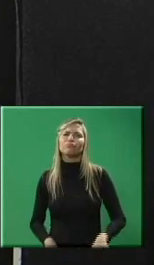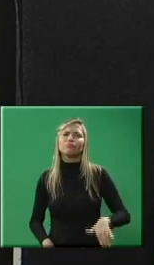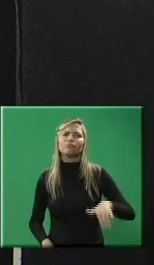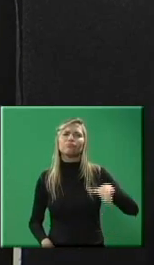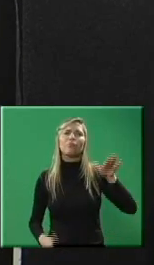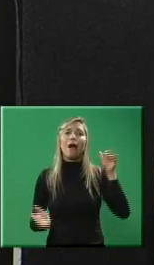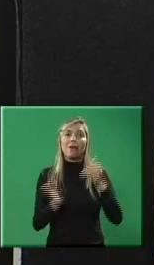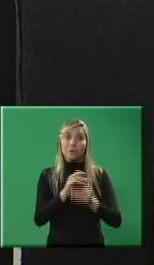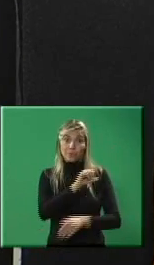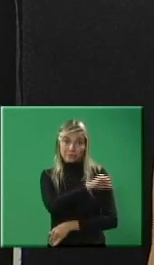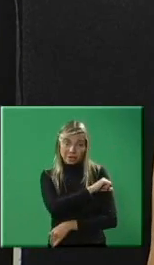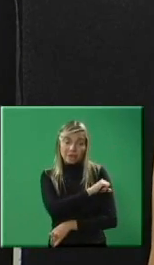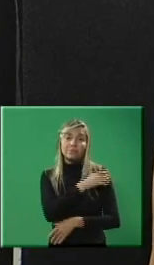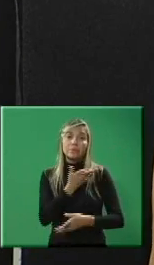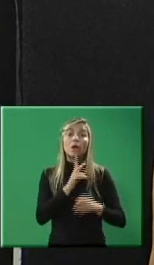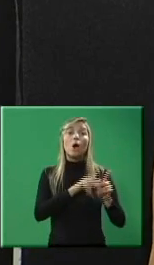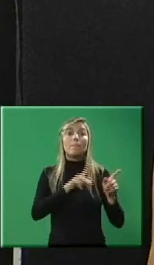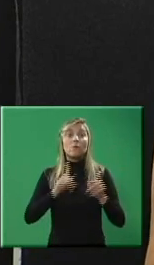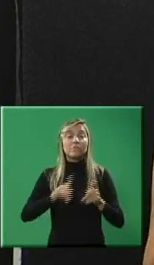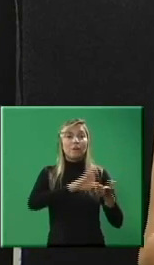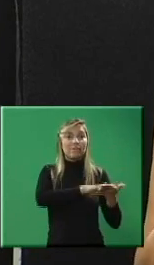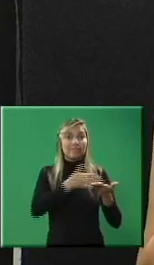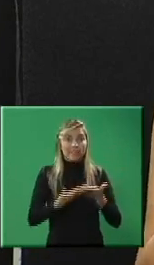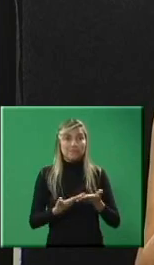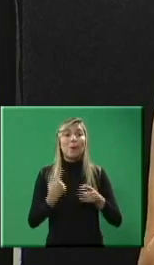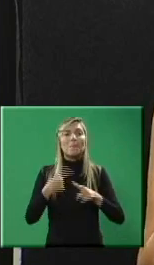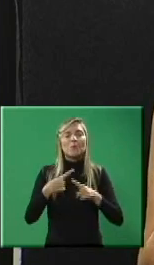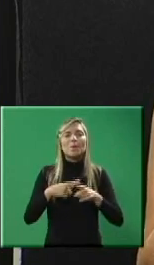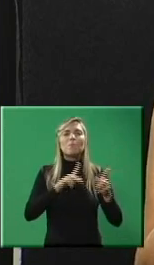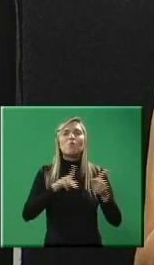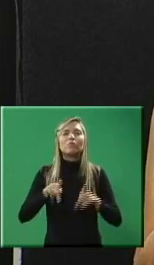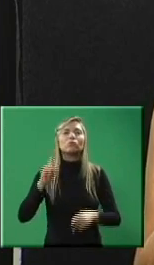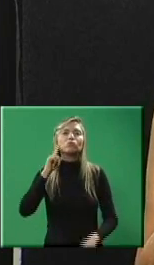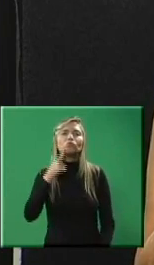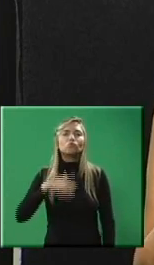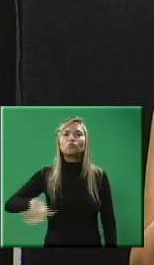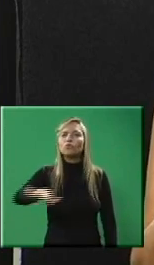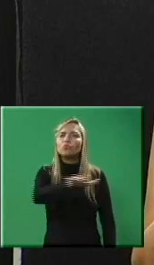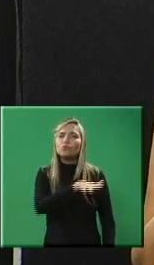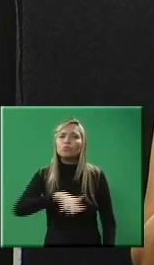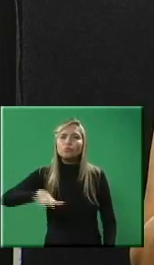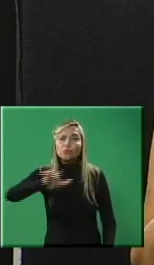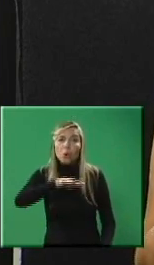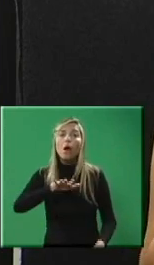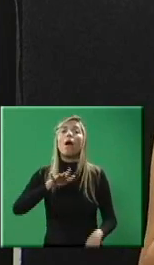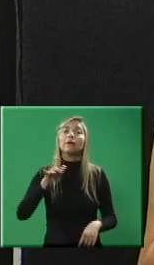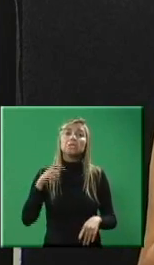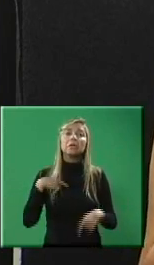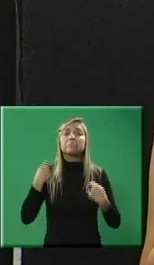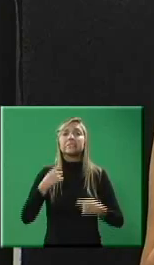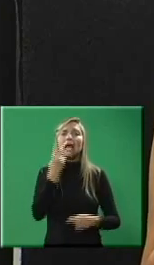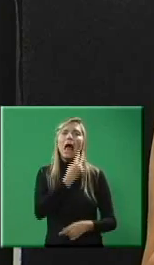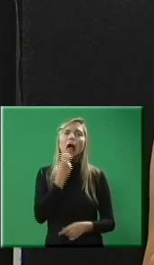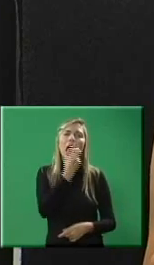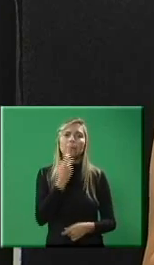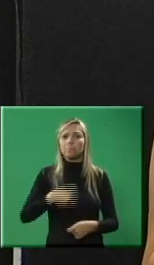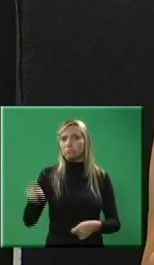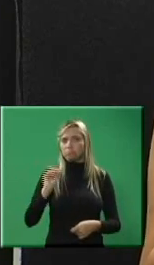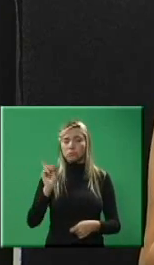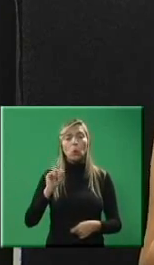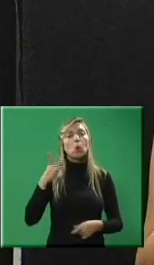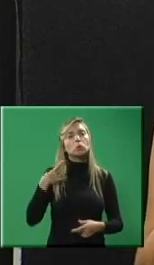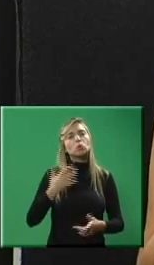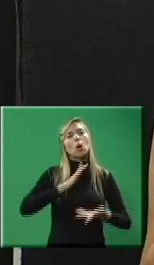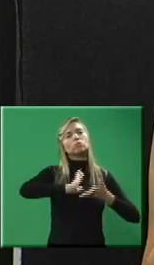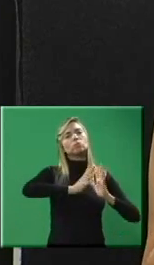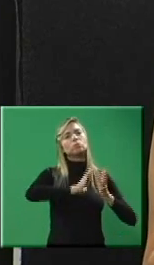fundamental, o professor é professor intérprete, porque ele está numa sala que tem só surdos. Então, ele não tem que utilizar 2 línguas ao mesmo tempo.